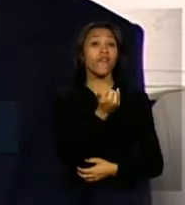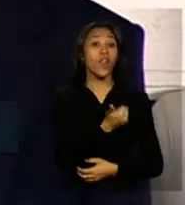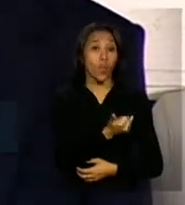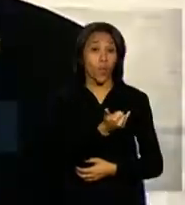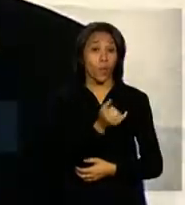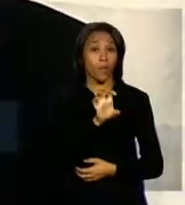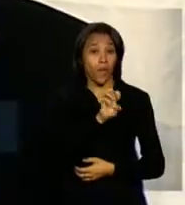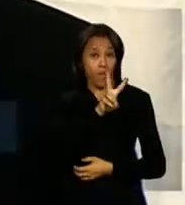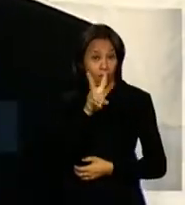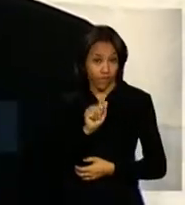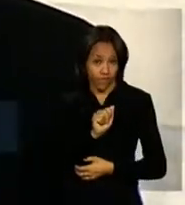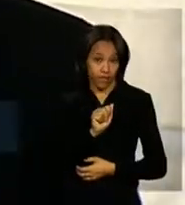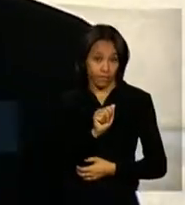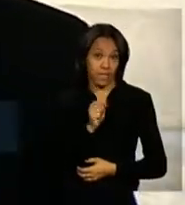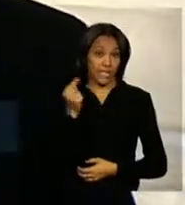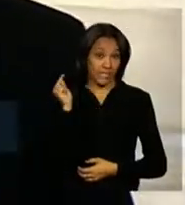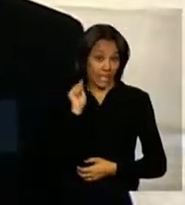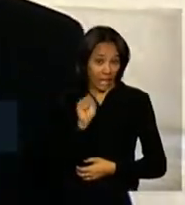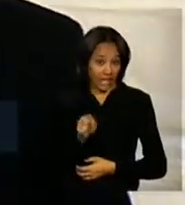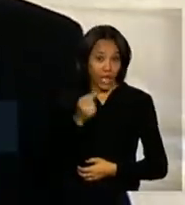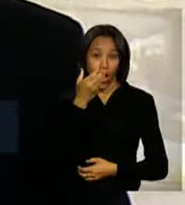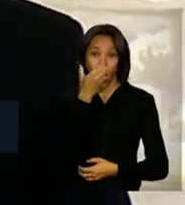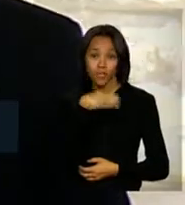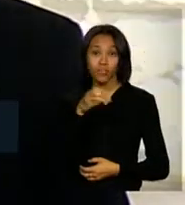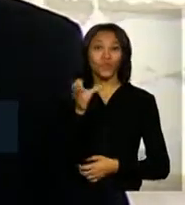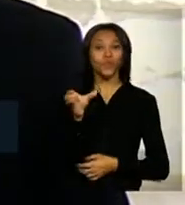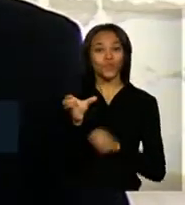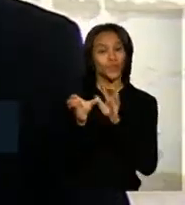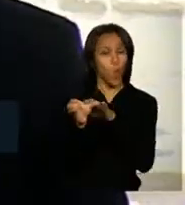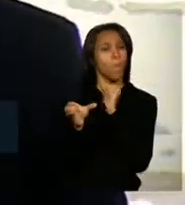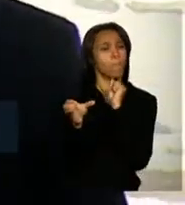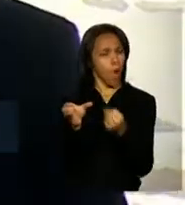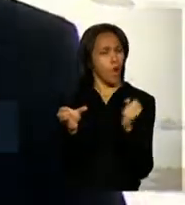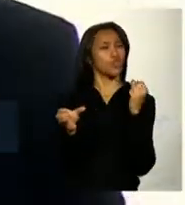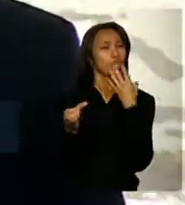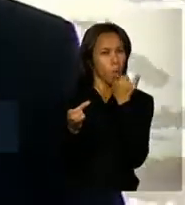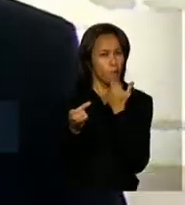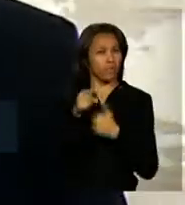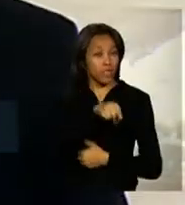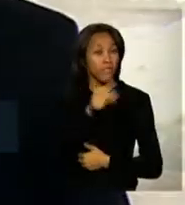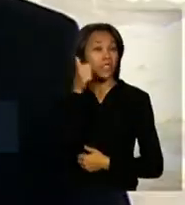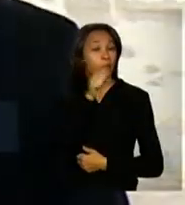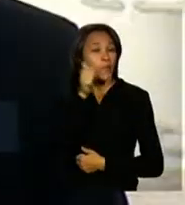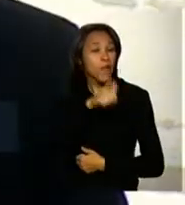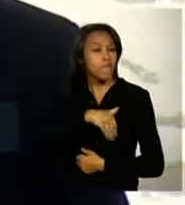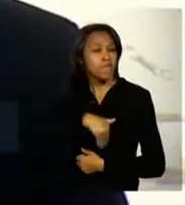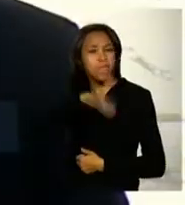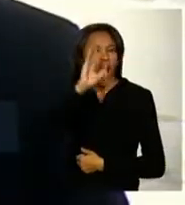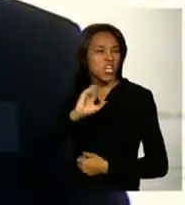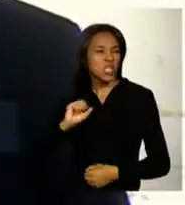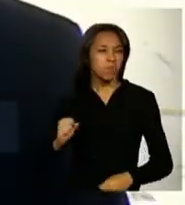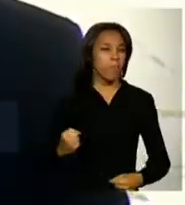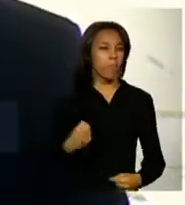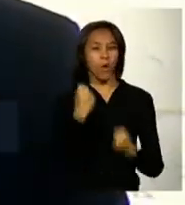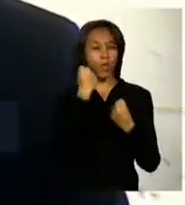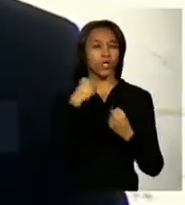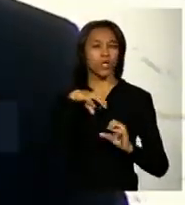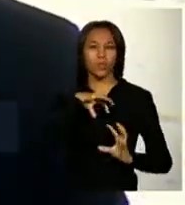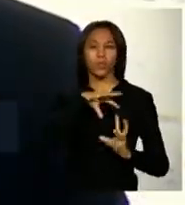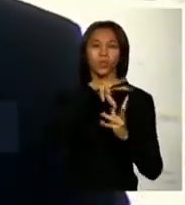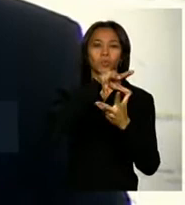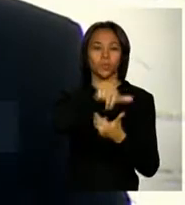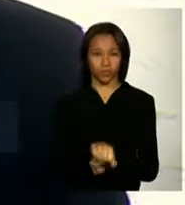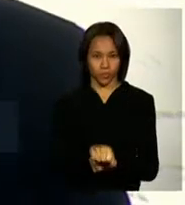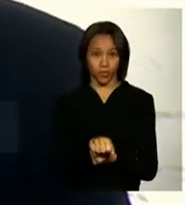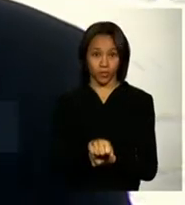nossa mãe tá aqui esse fruto come porque você vai ser a mulher mais poderosa do mundo